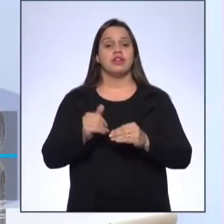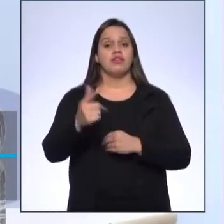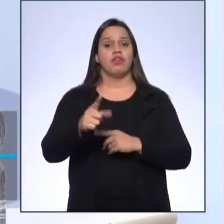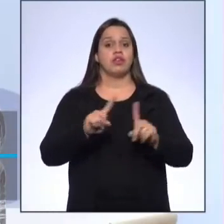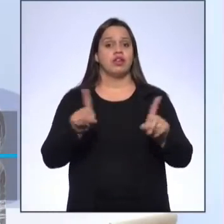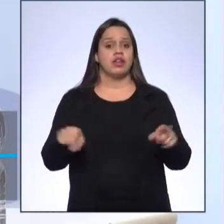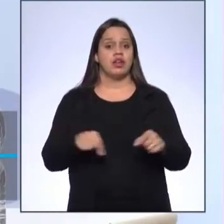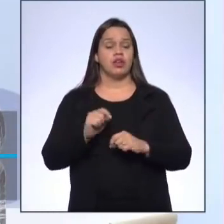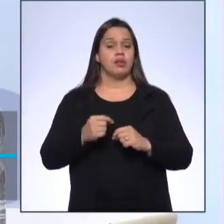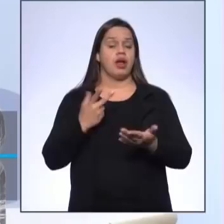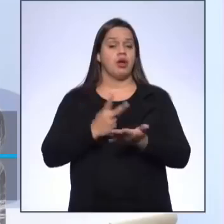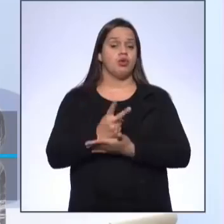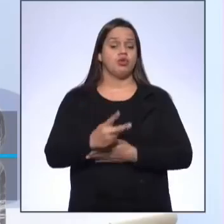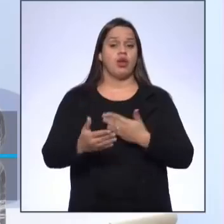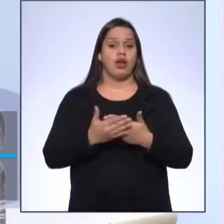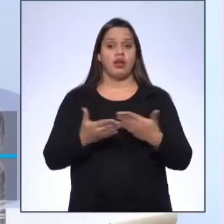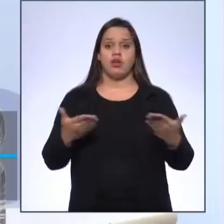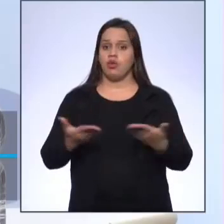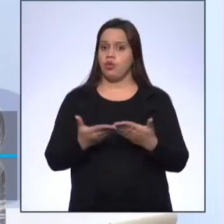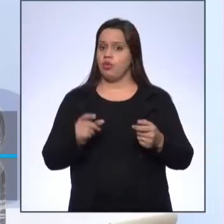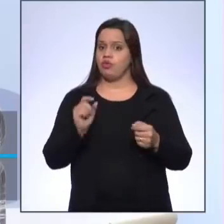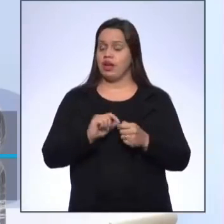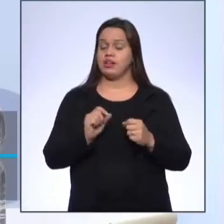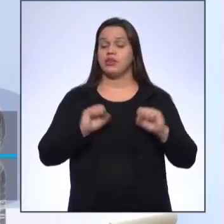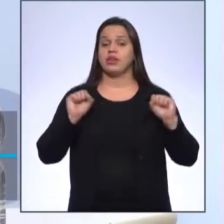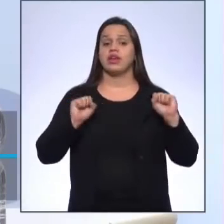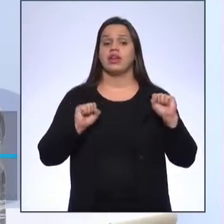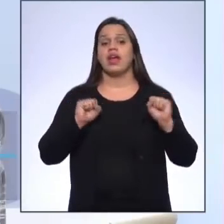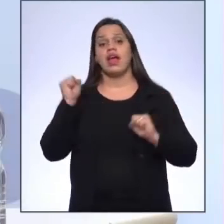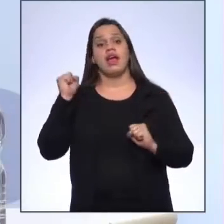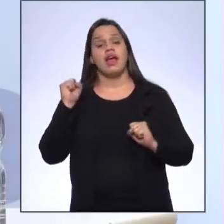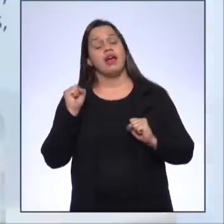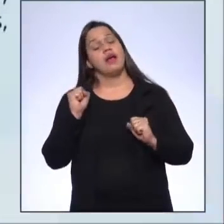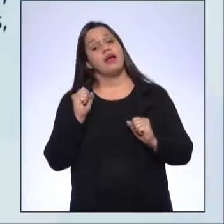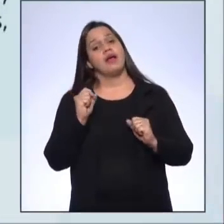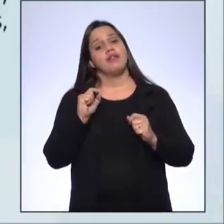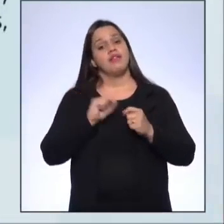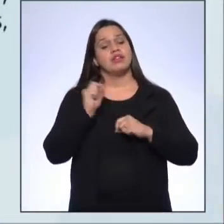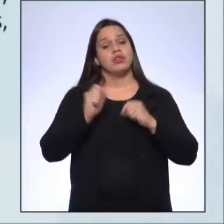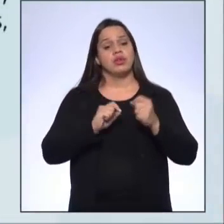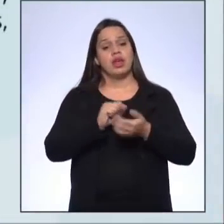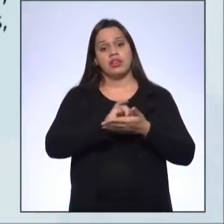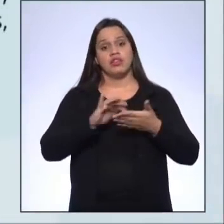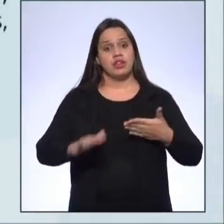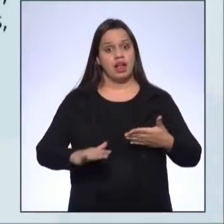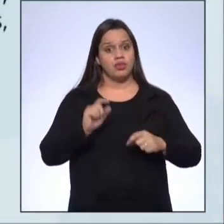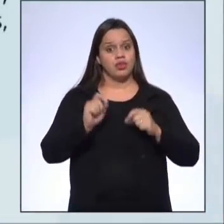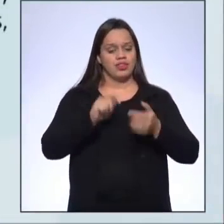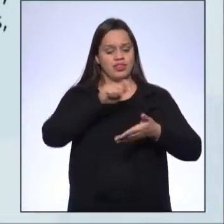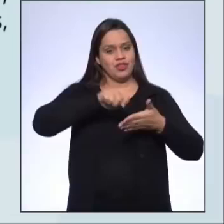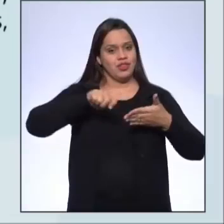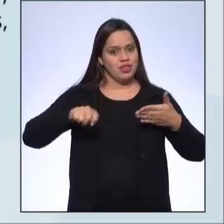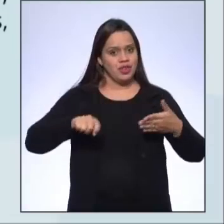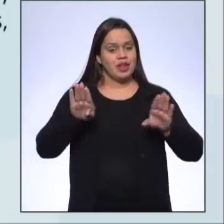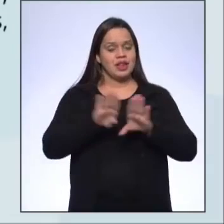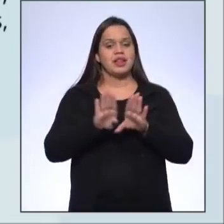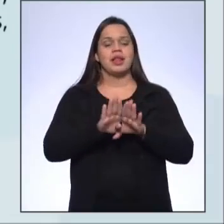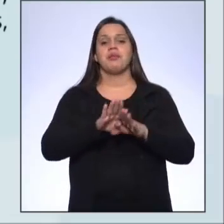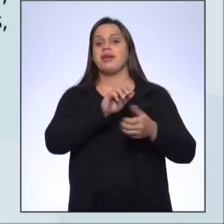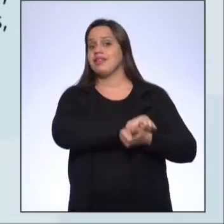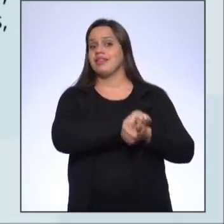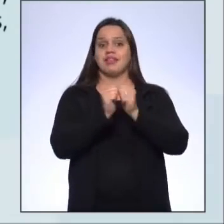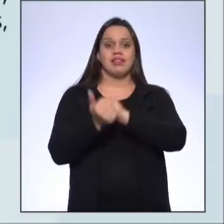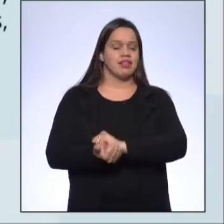nossa aula de hoje. Vamos fazer exercícios de composição e improvisação, sonoridade com diferentes